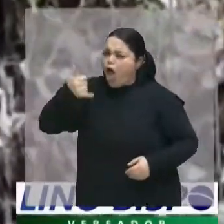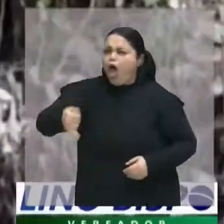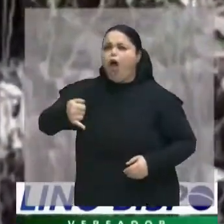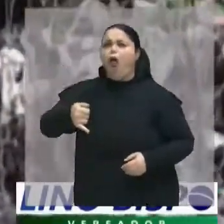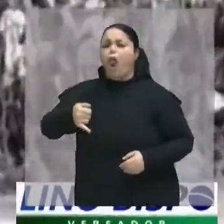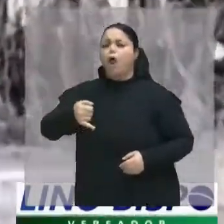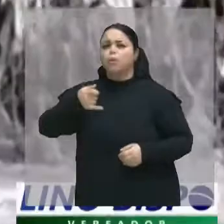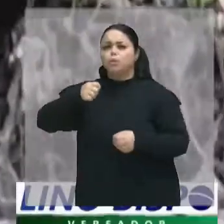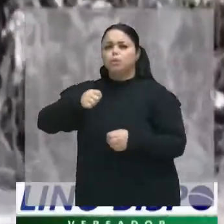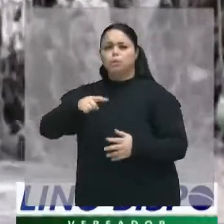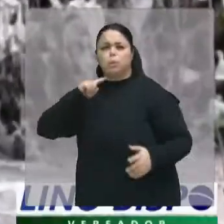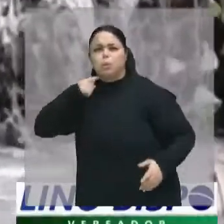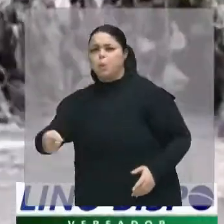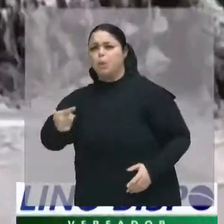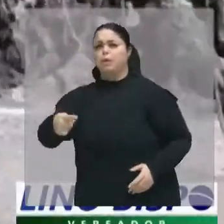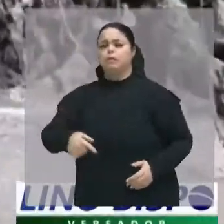ó.